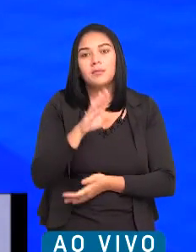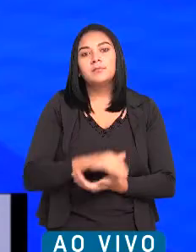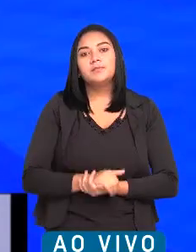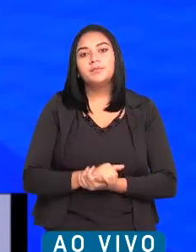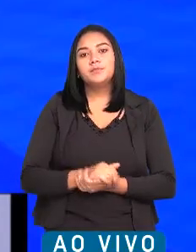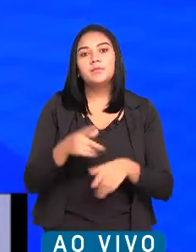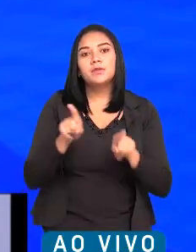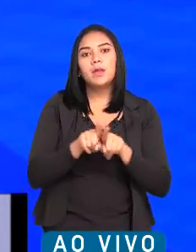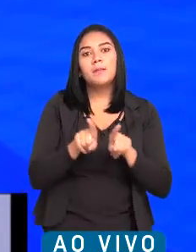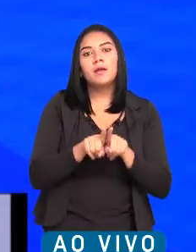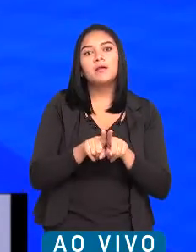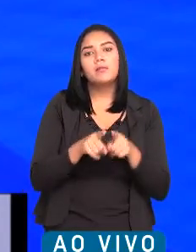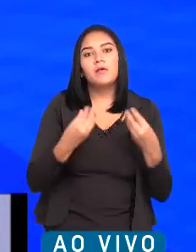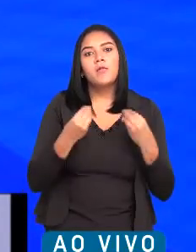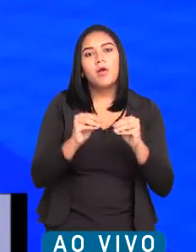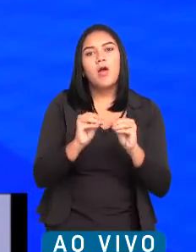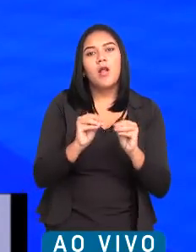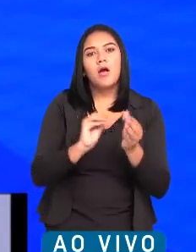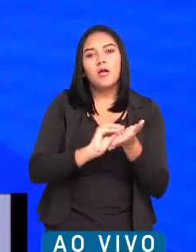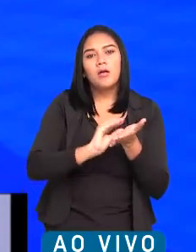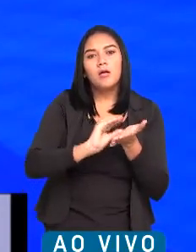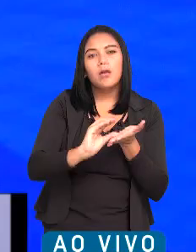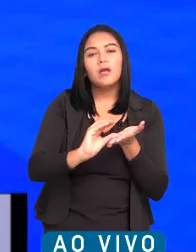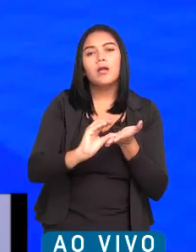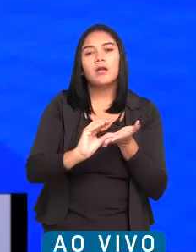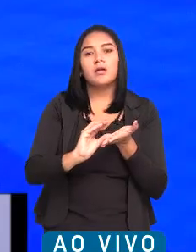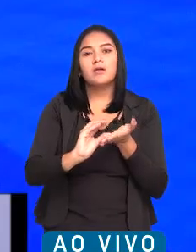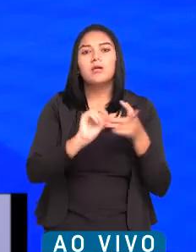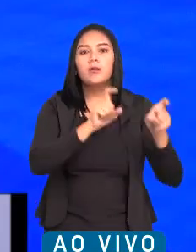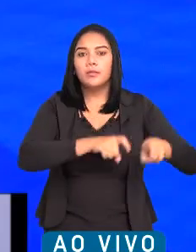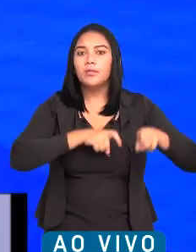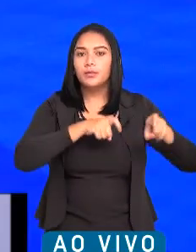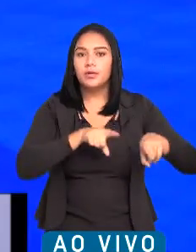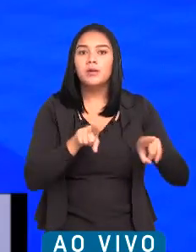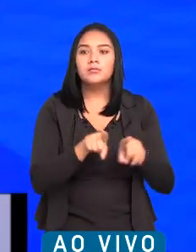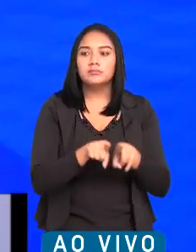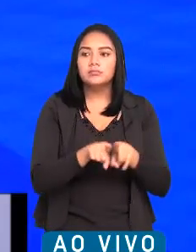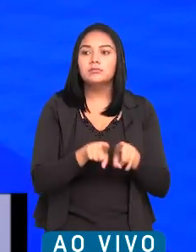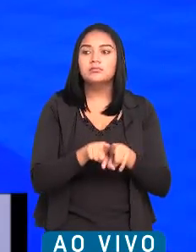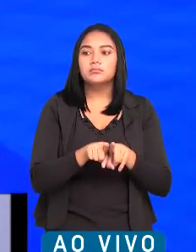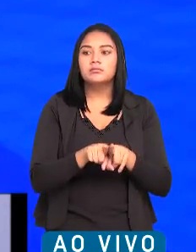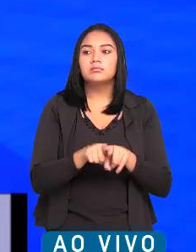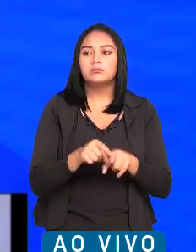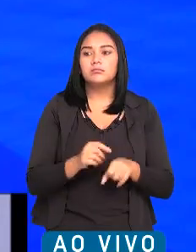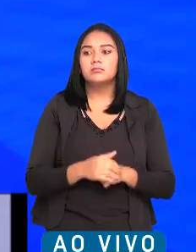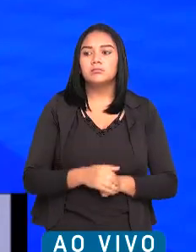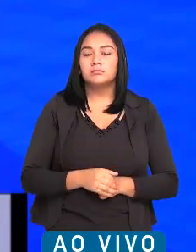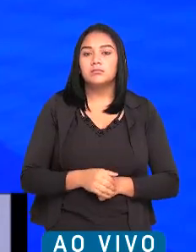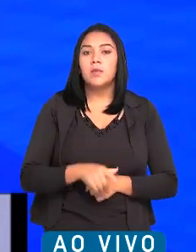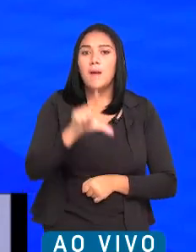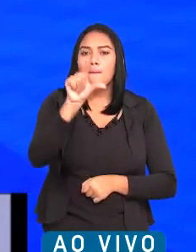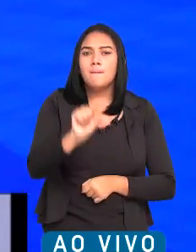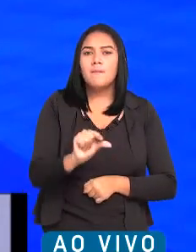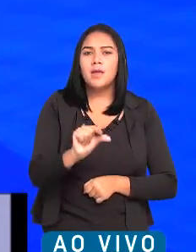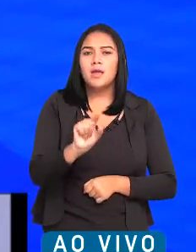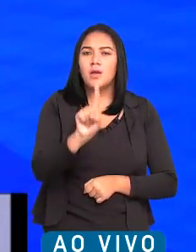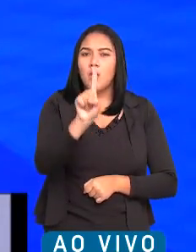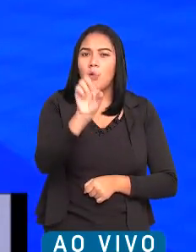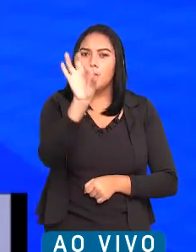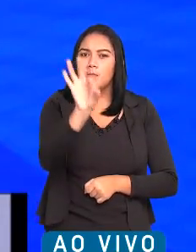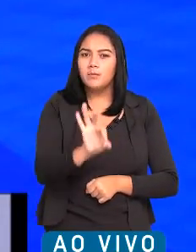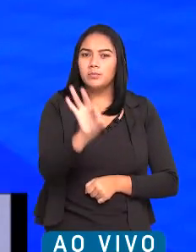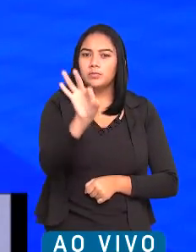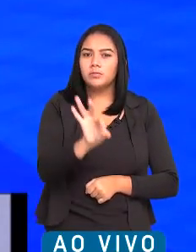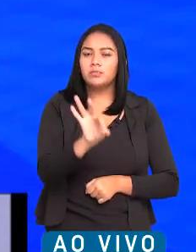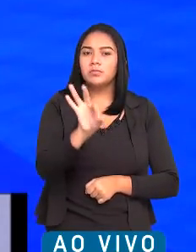na zona rural, menos de 1%, bem menos de 1%, tem os produtos